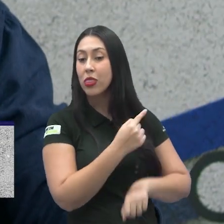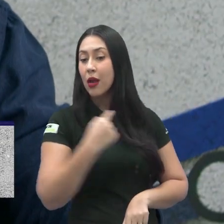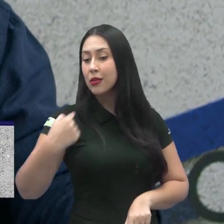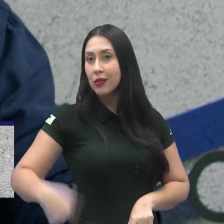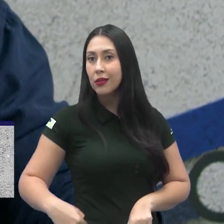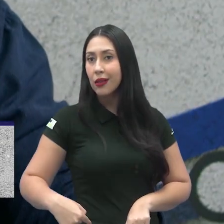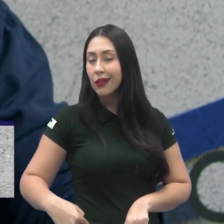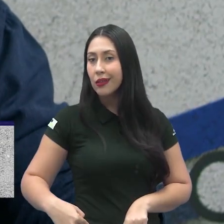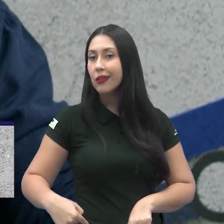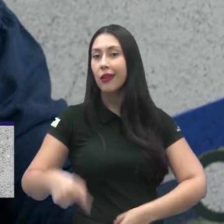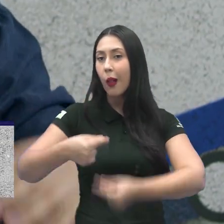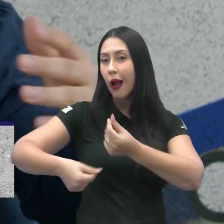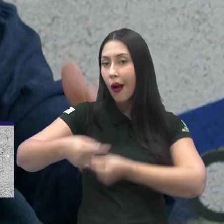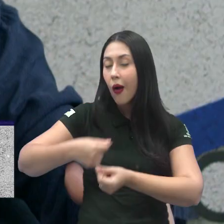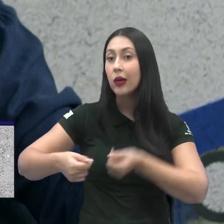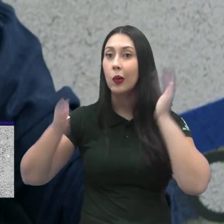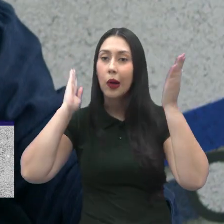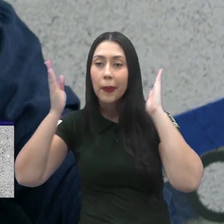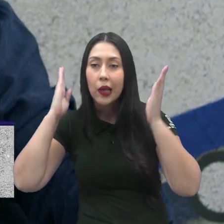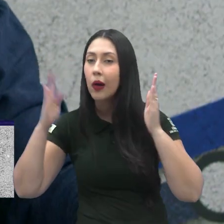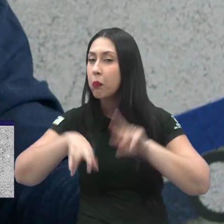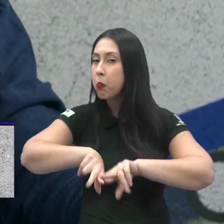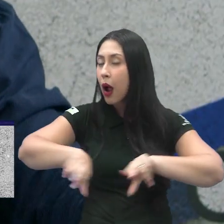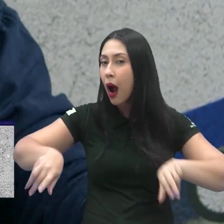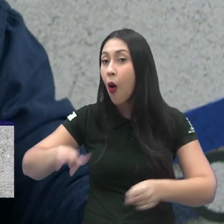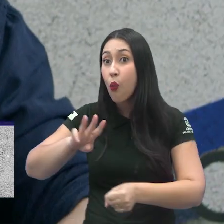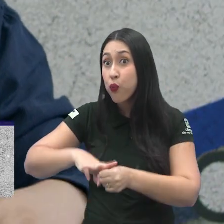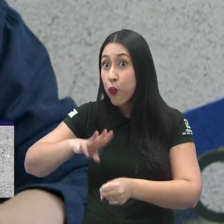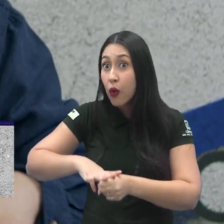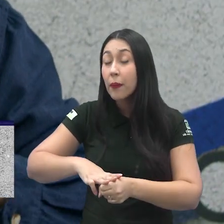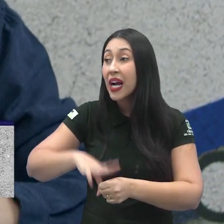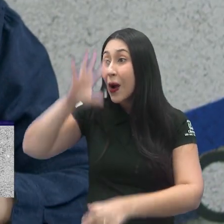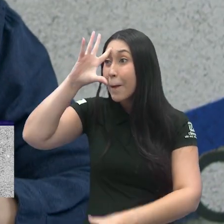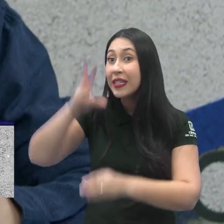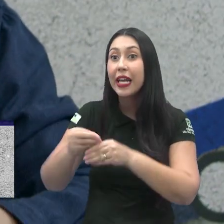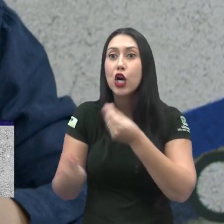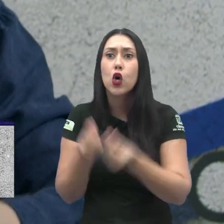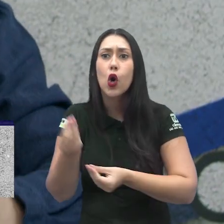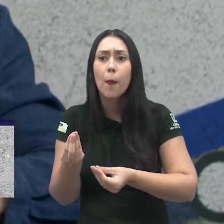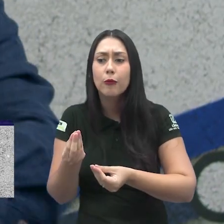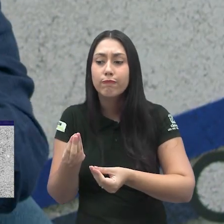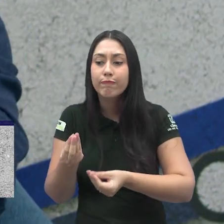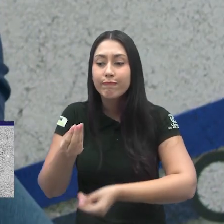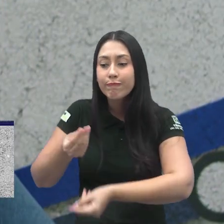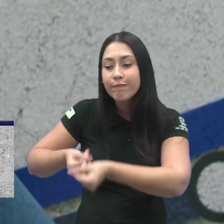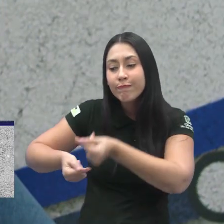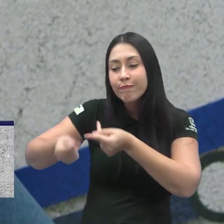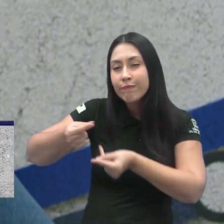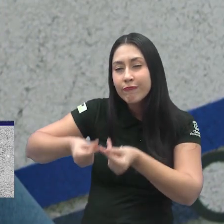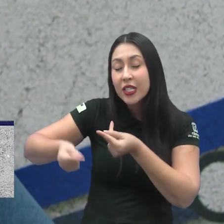caminhões, com o pessoal das empresas que tem aqui na região, Volkswagen, etc., para justamente entender como é o processo de negociação